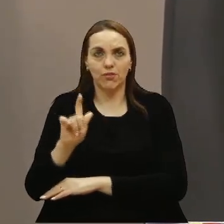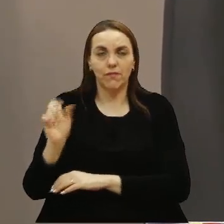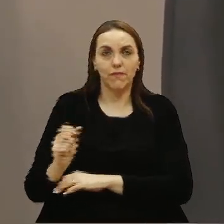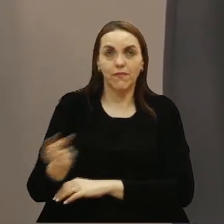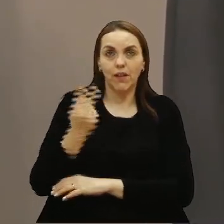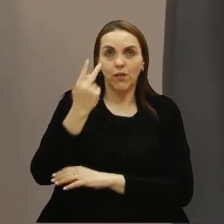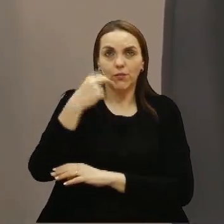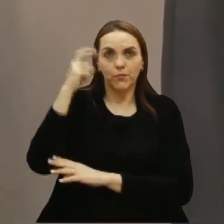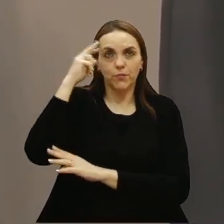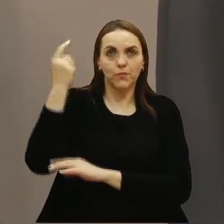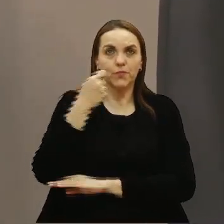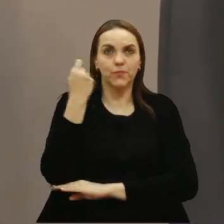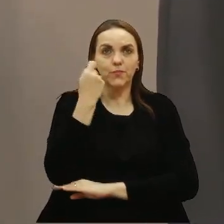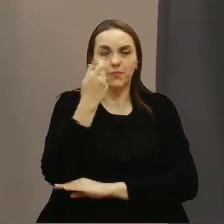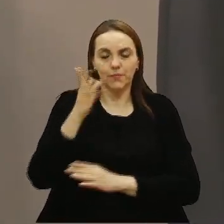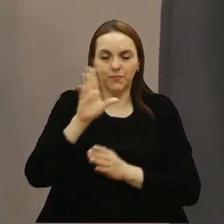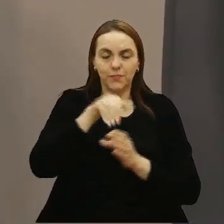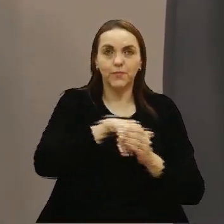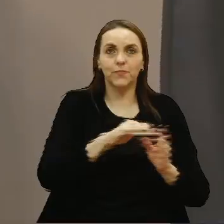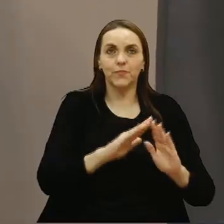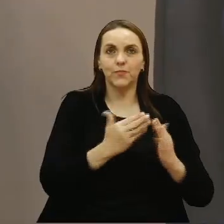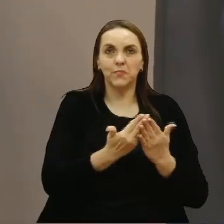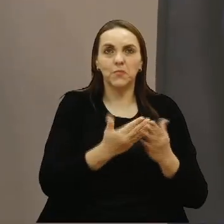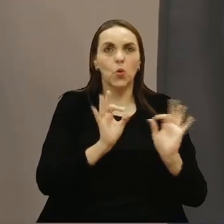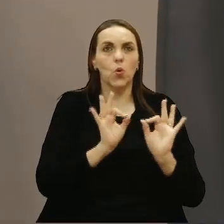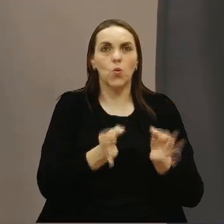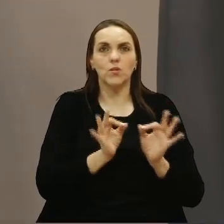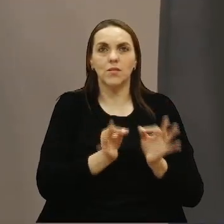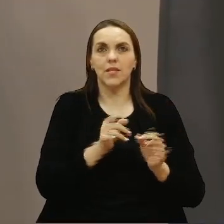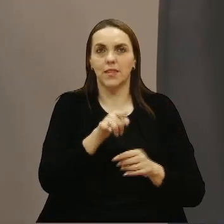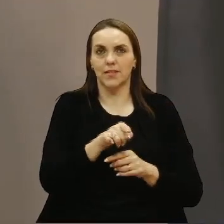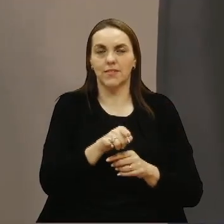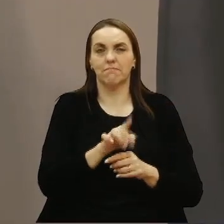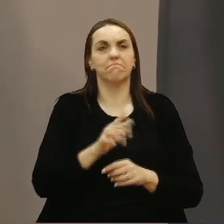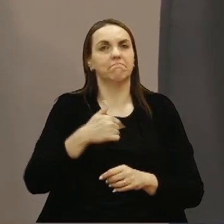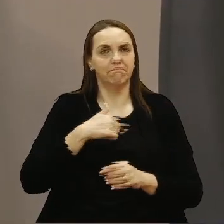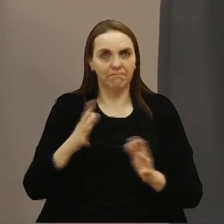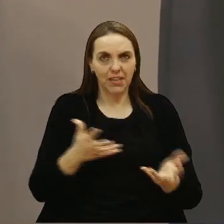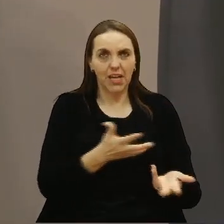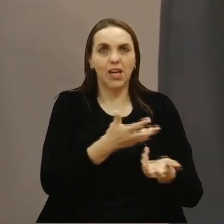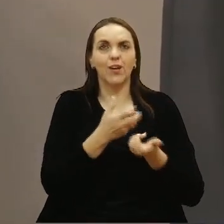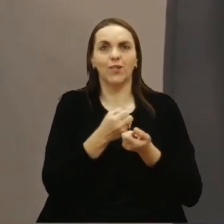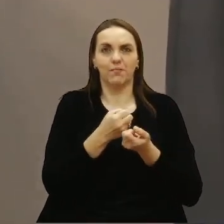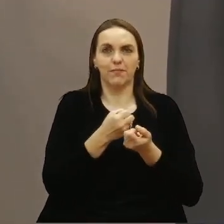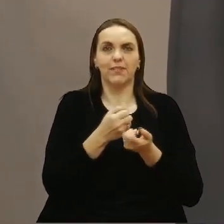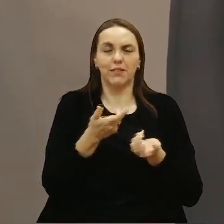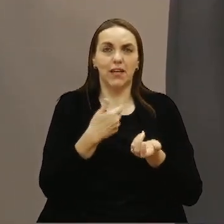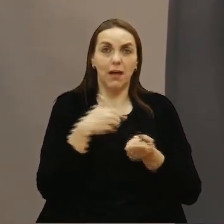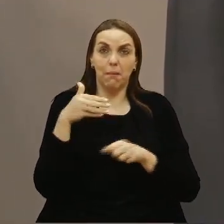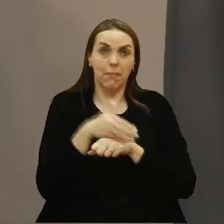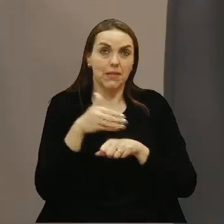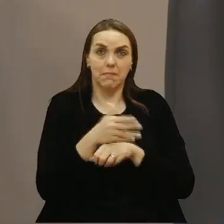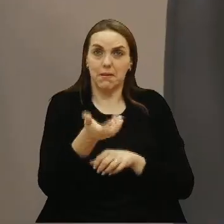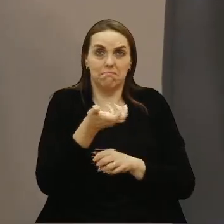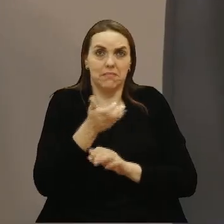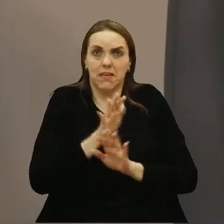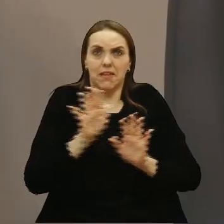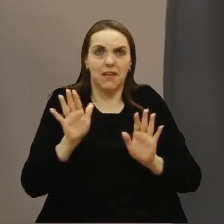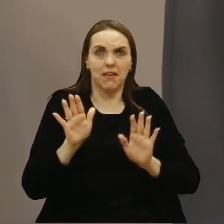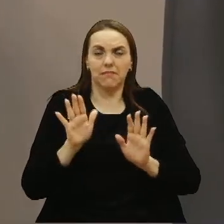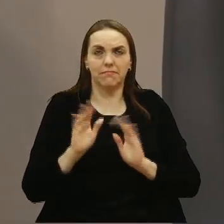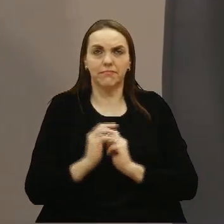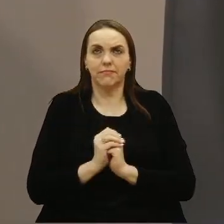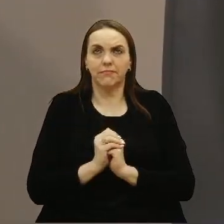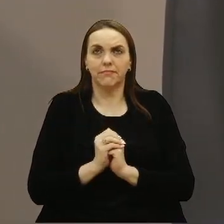gente trazendo para dentro das escolas, com certeza vai ser bem acolhido, né? Frequenta quem quer. Frequenta quem